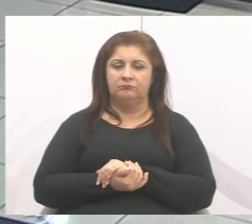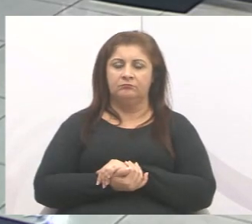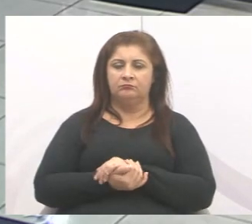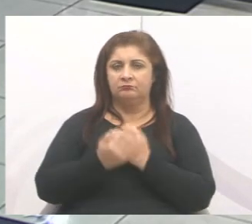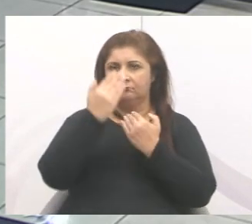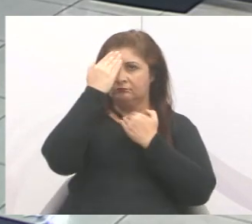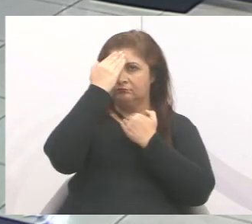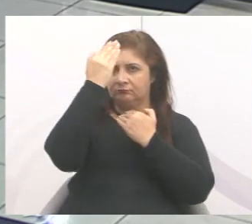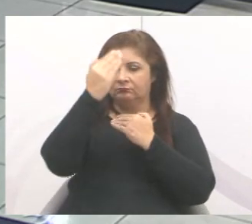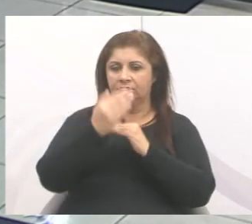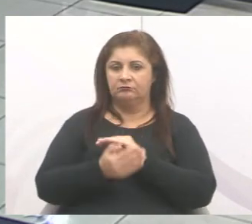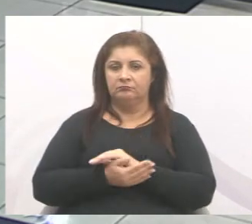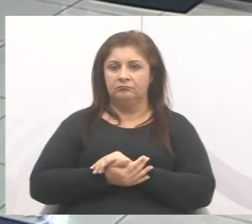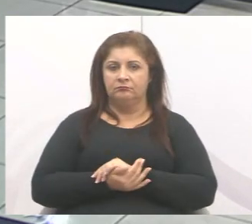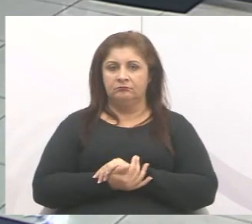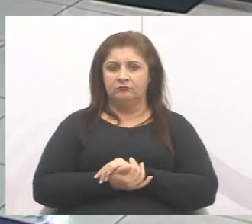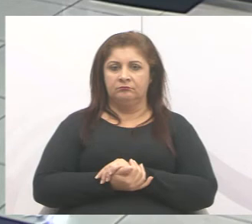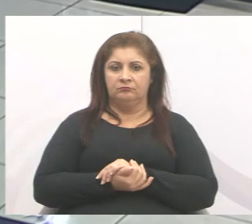Obrigada, Celso.